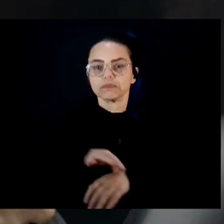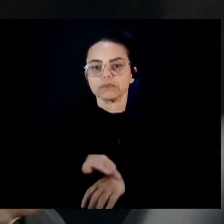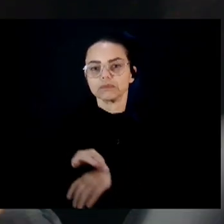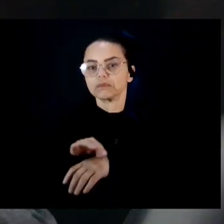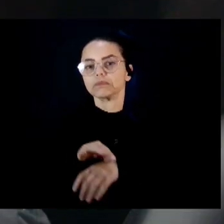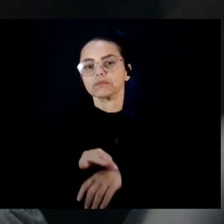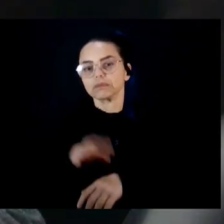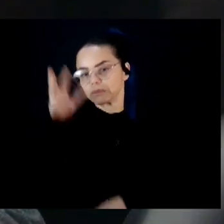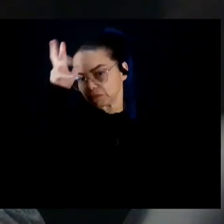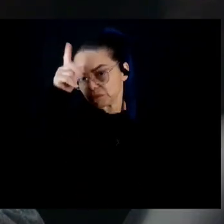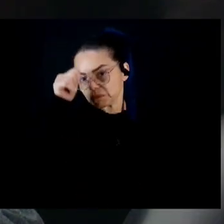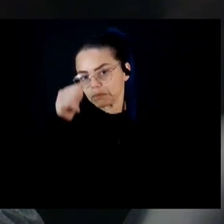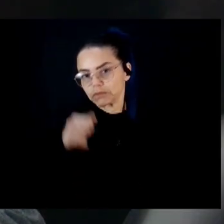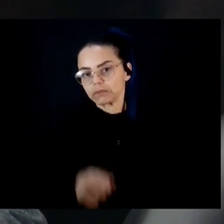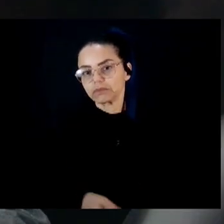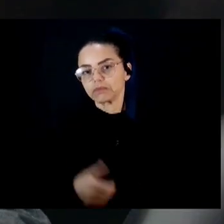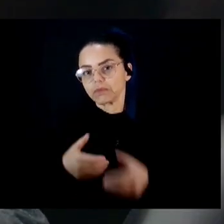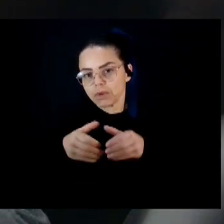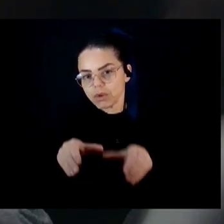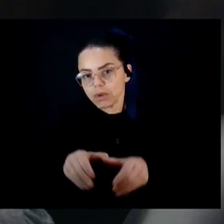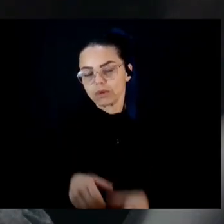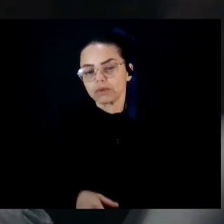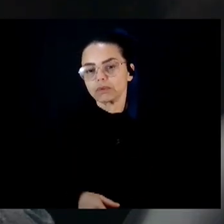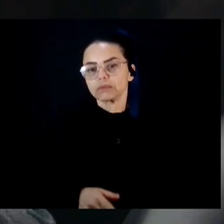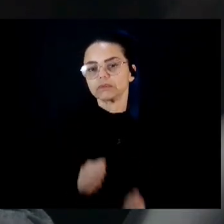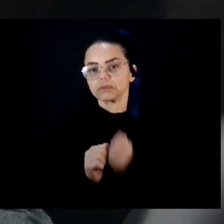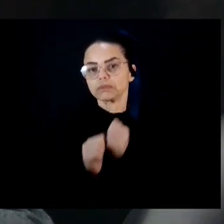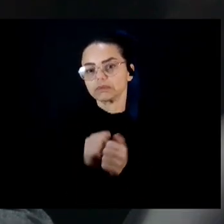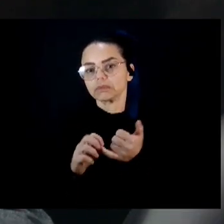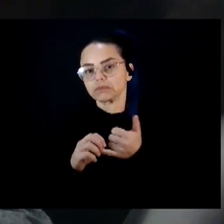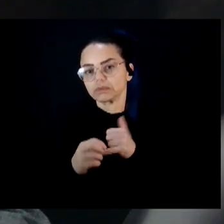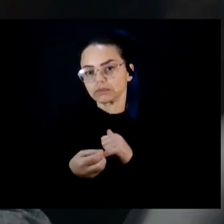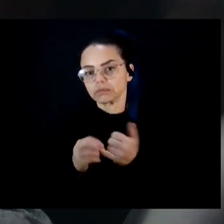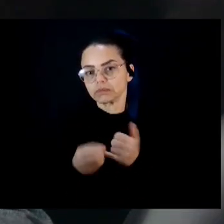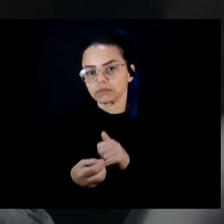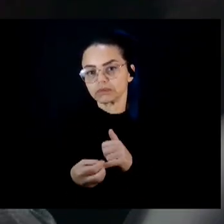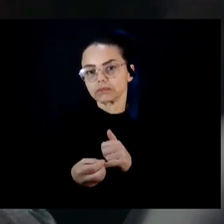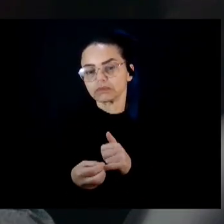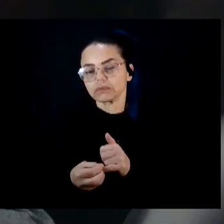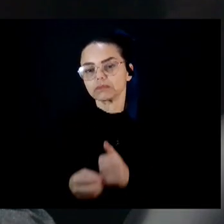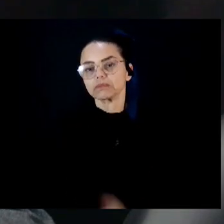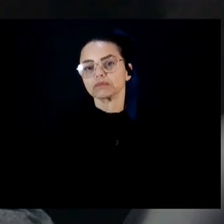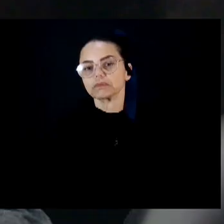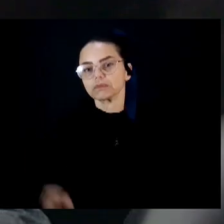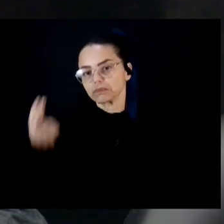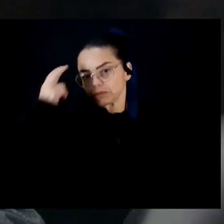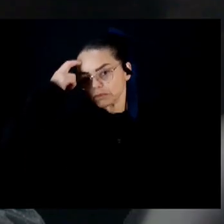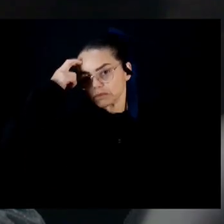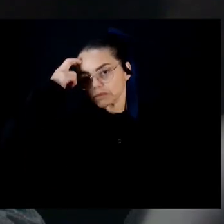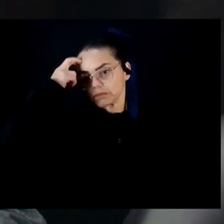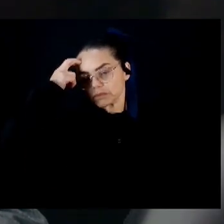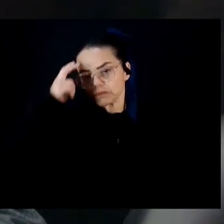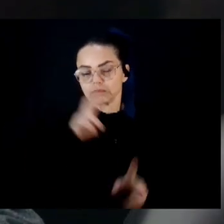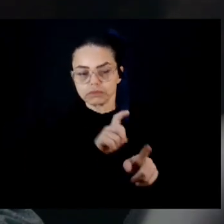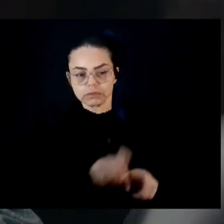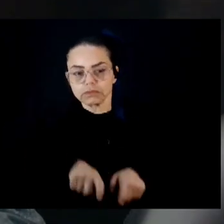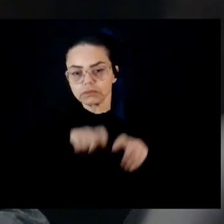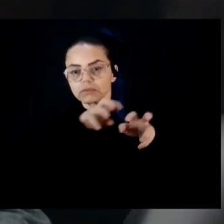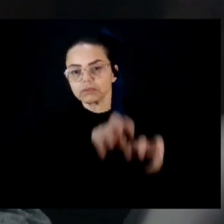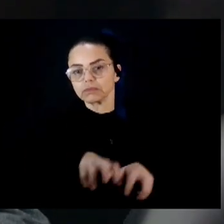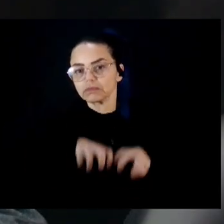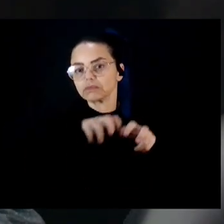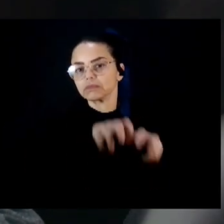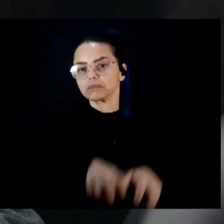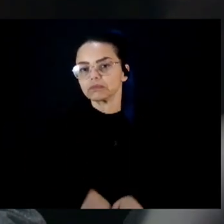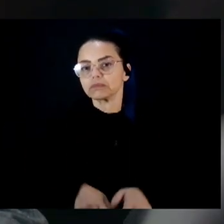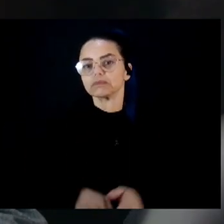para os ovos, para o arroz e feijão, tão característico da nossa cultura. O Brasil é um país do agro, nossa riqueza alimentar é